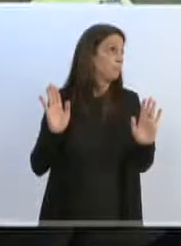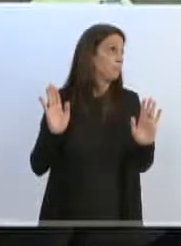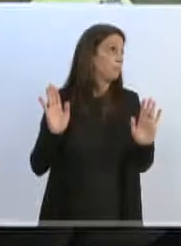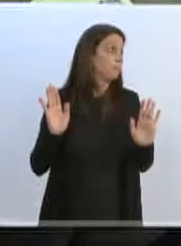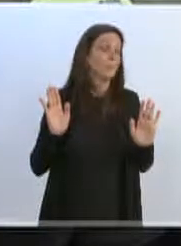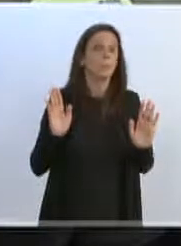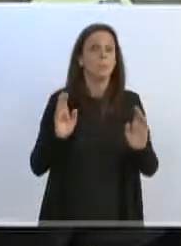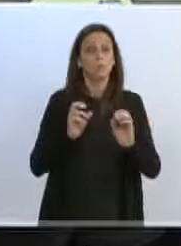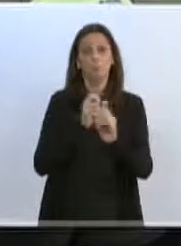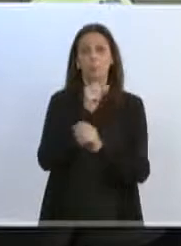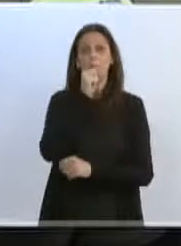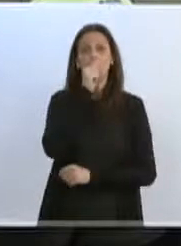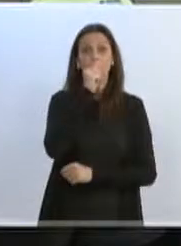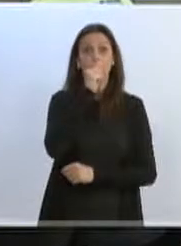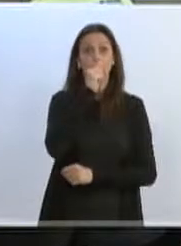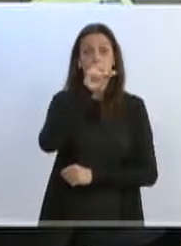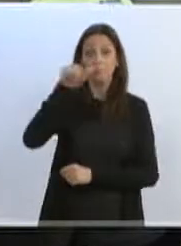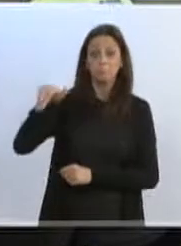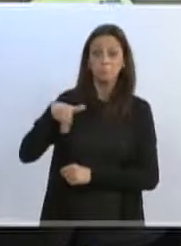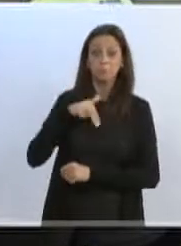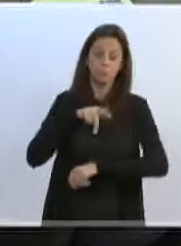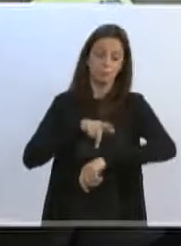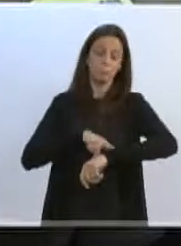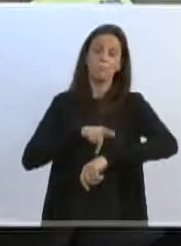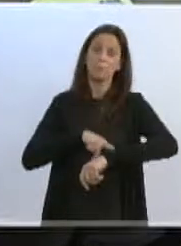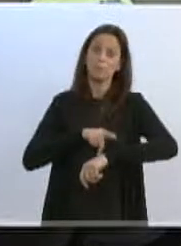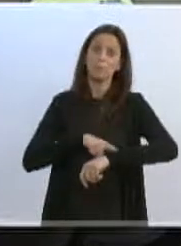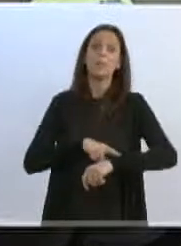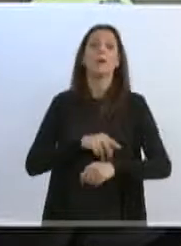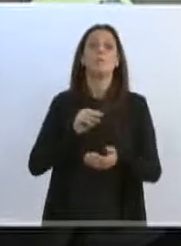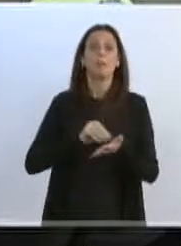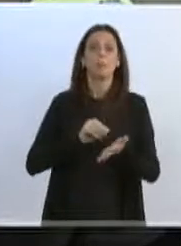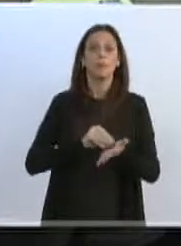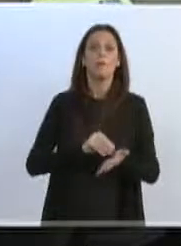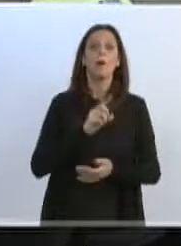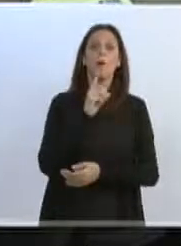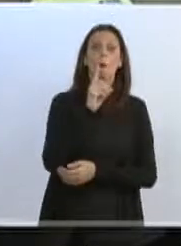aqui dentro da